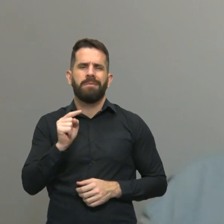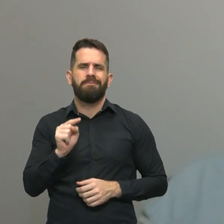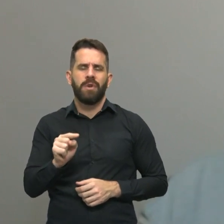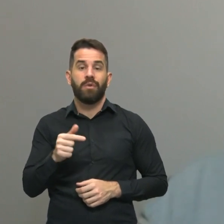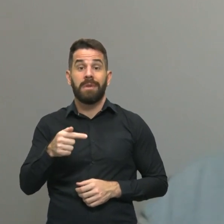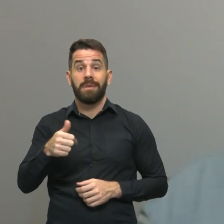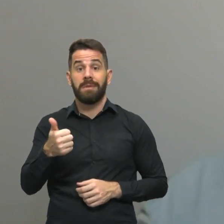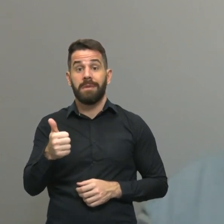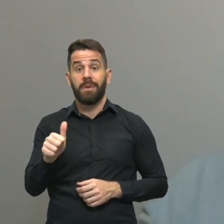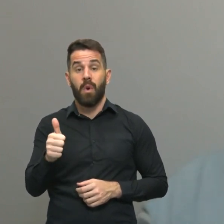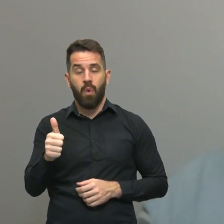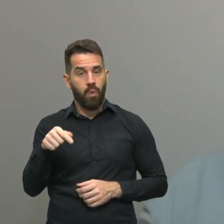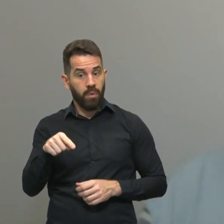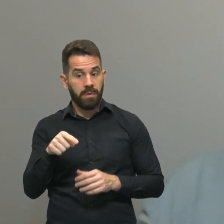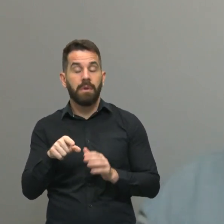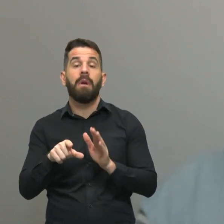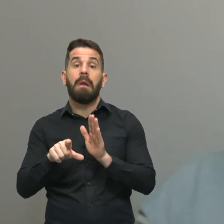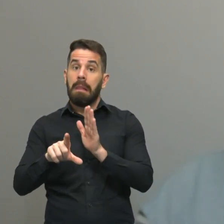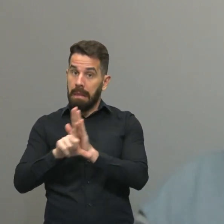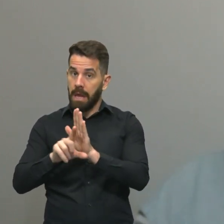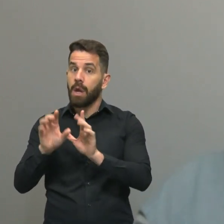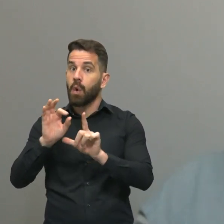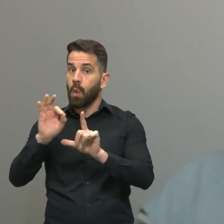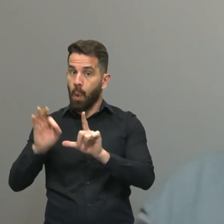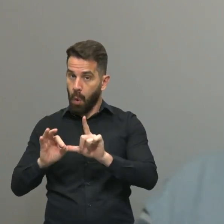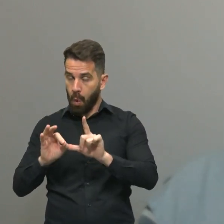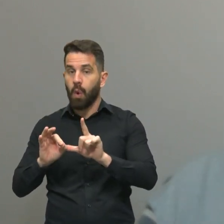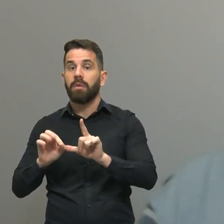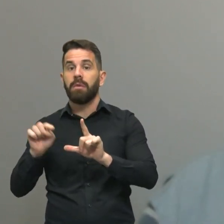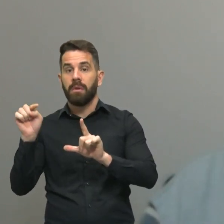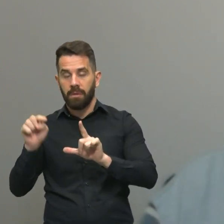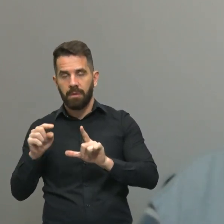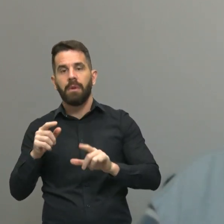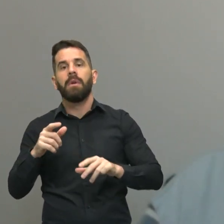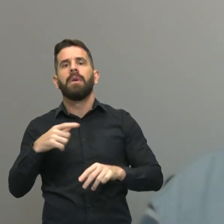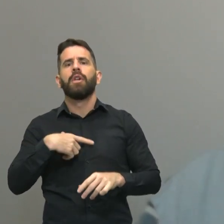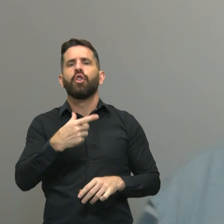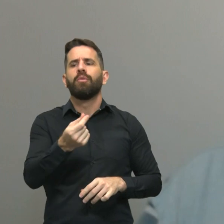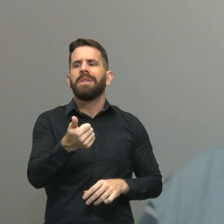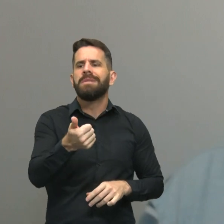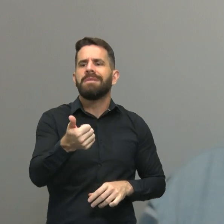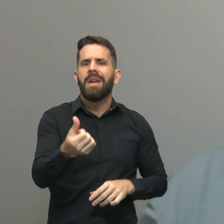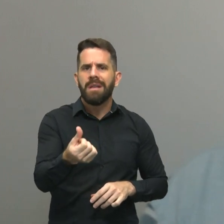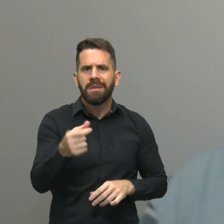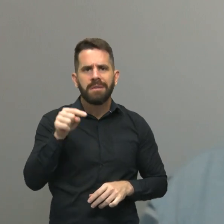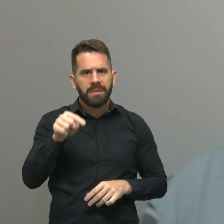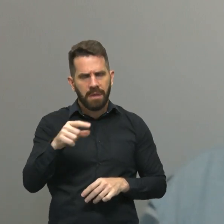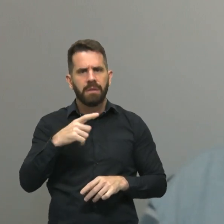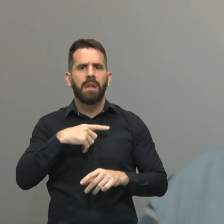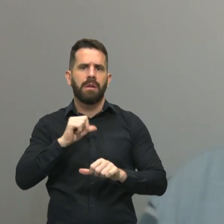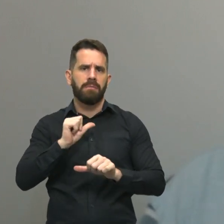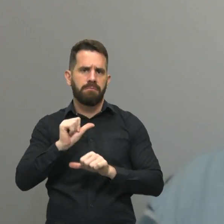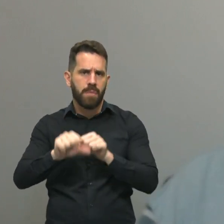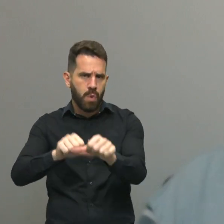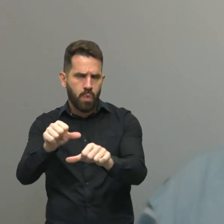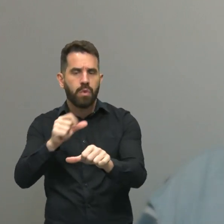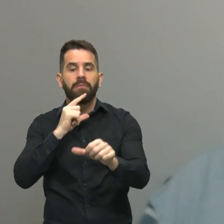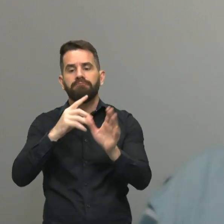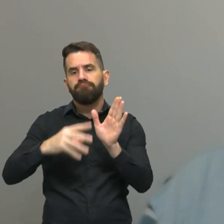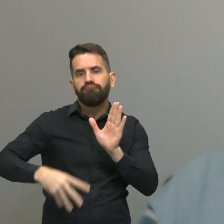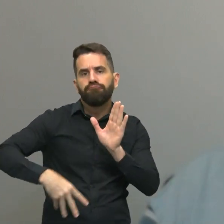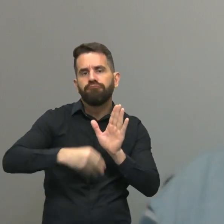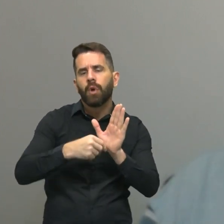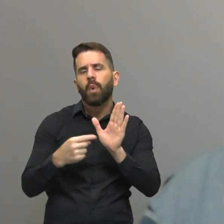nas universidades, ela passa por uma alteração em 2016 para poder prever